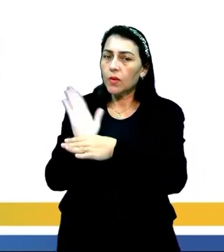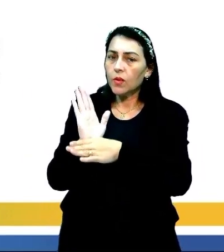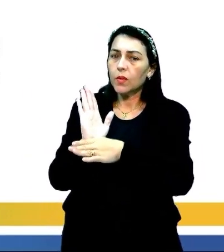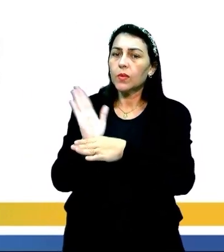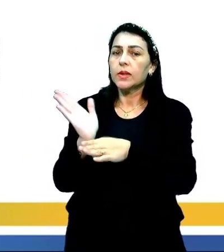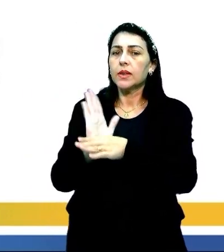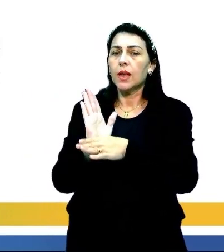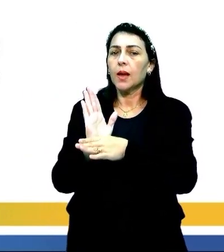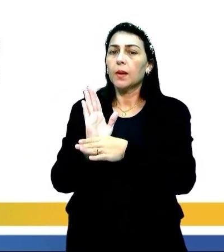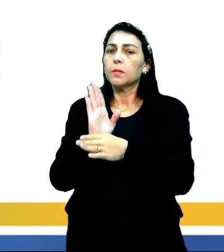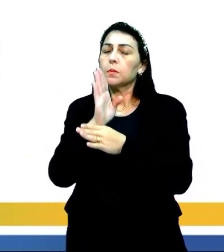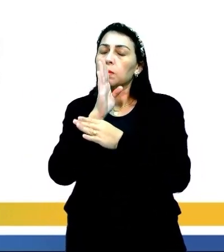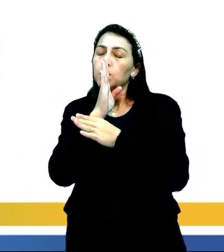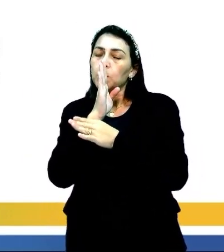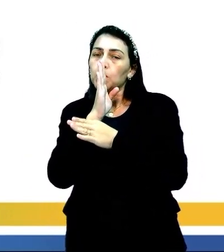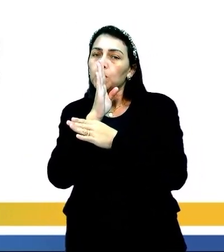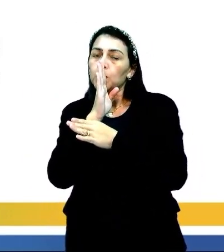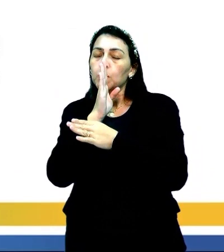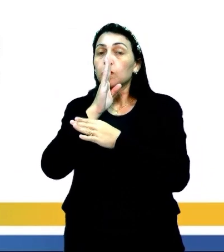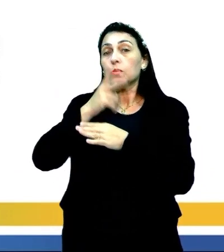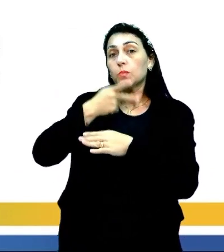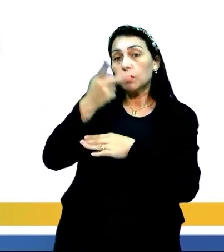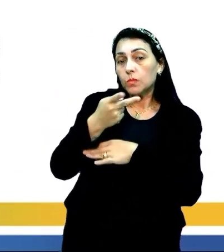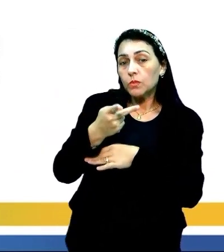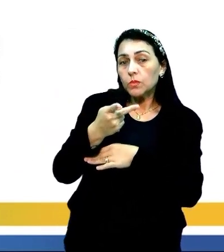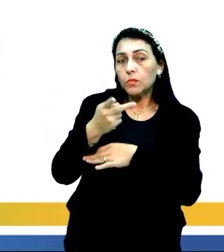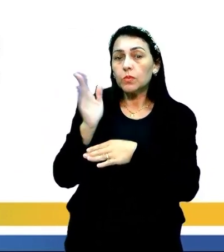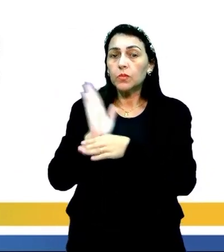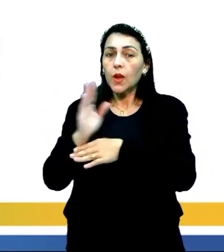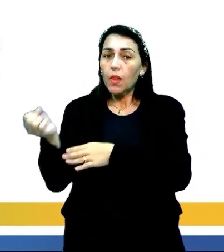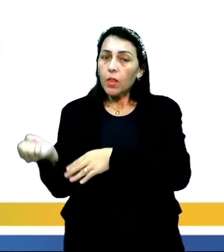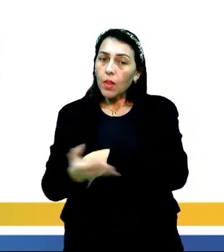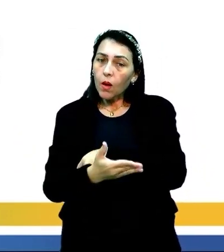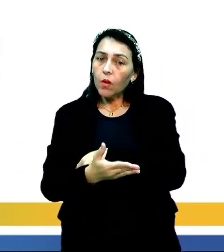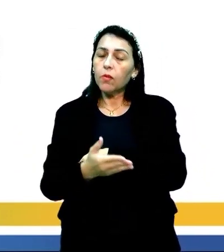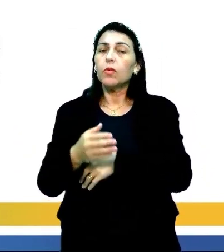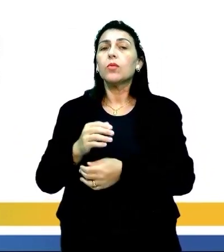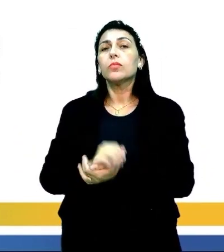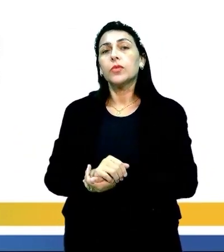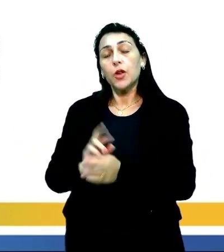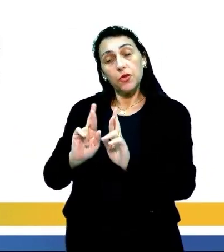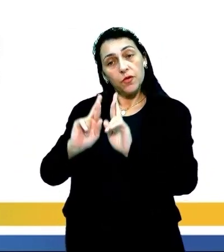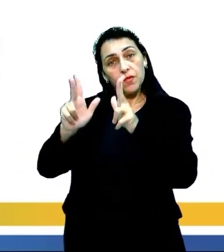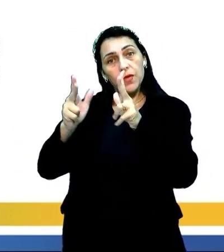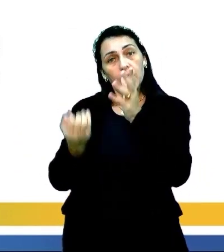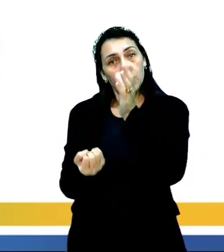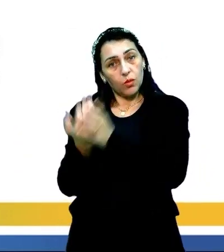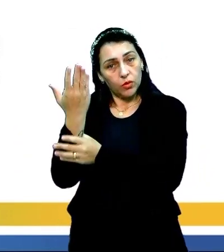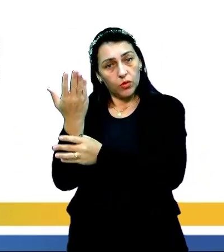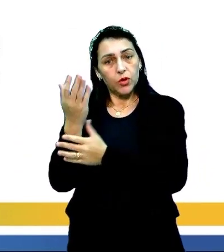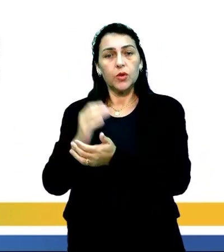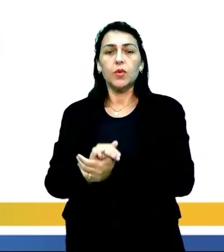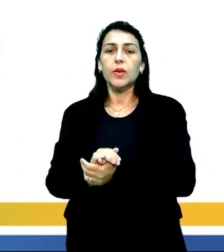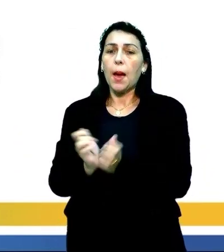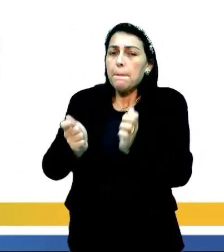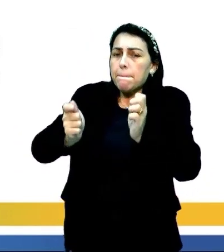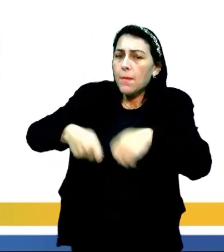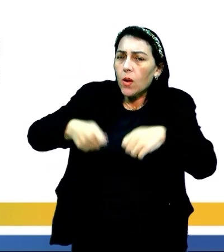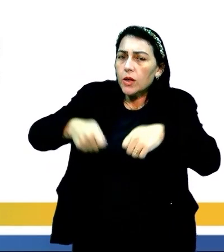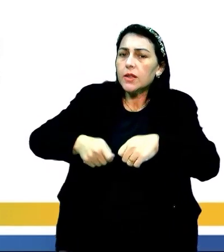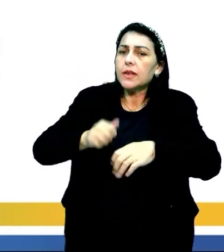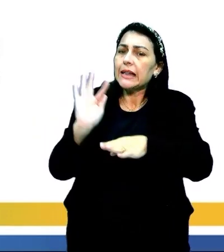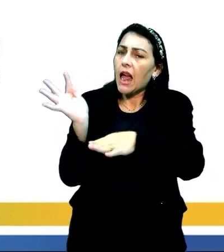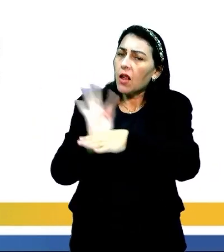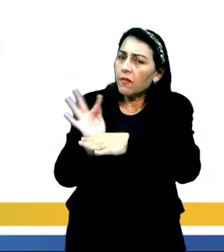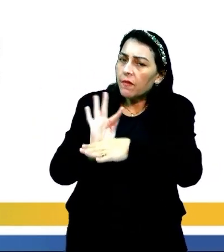cinema, o cinema mudo e o cinema falado, o cinema novo, que é diferente de quando ele foi criado, e a possibilidade